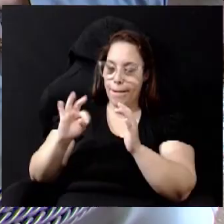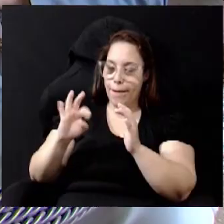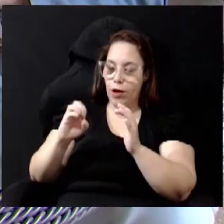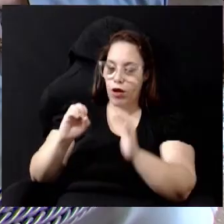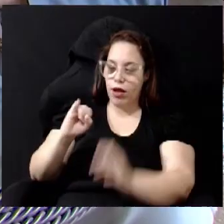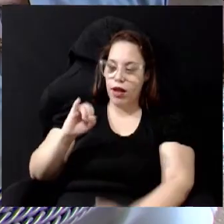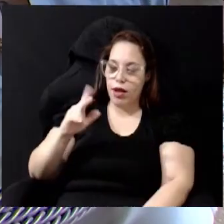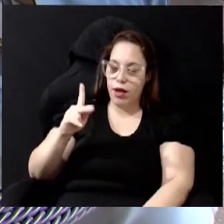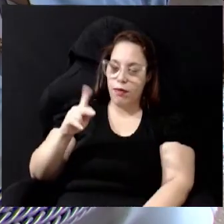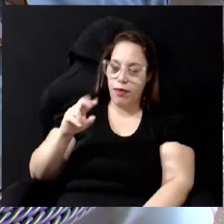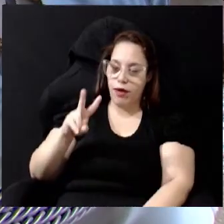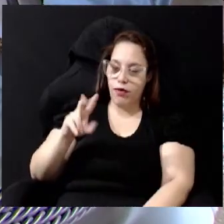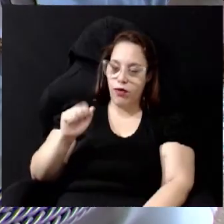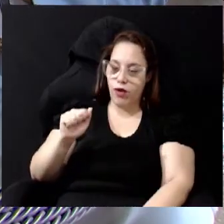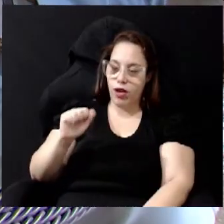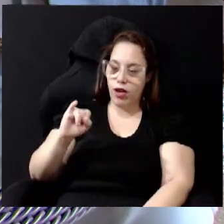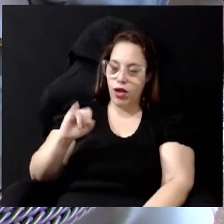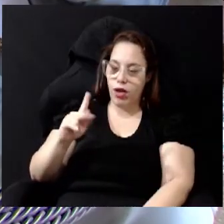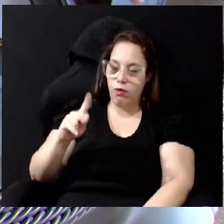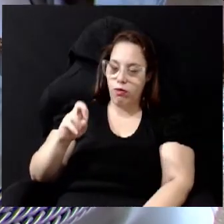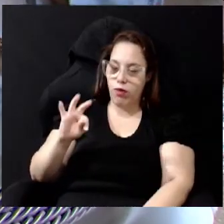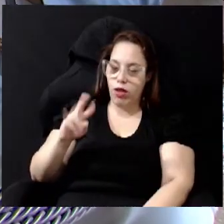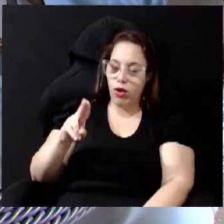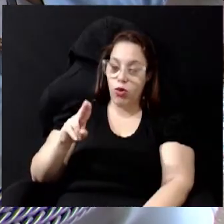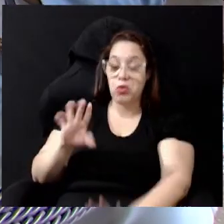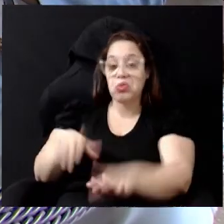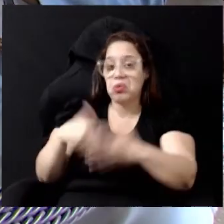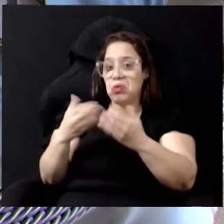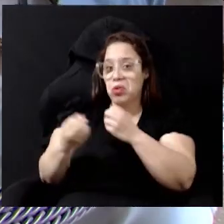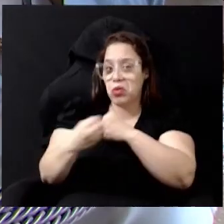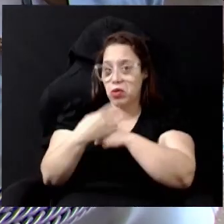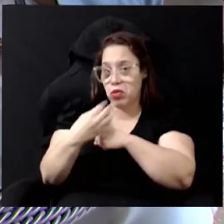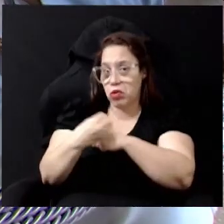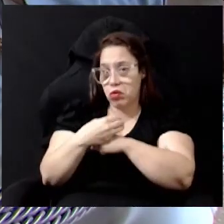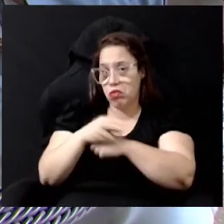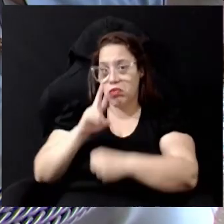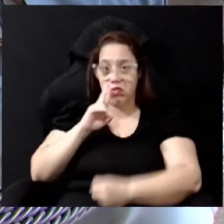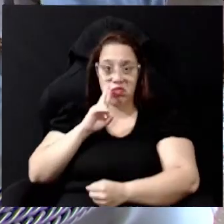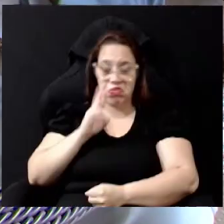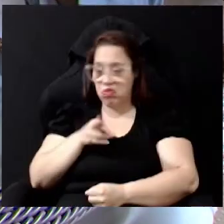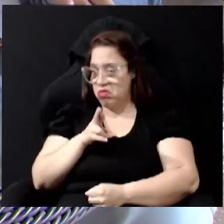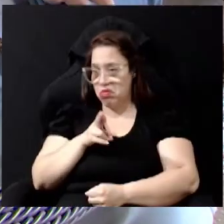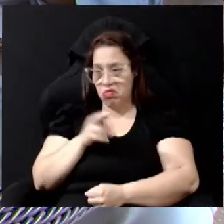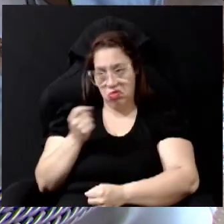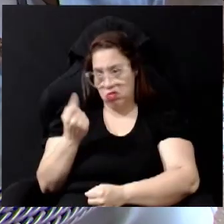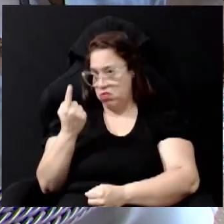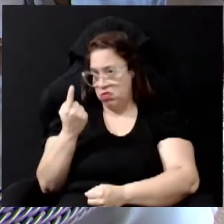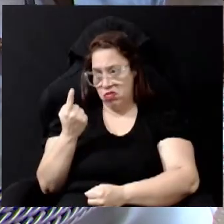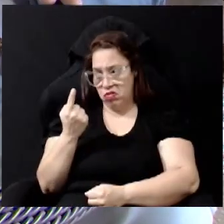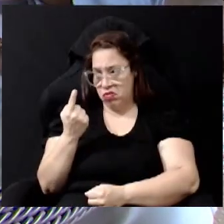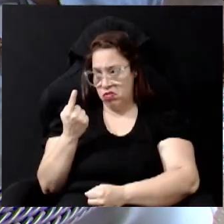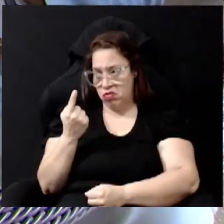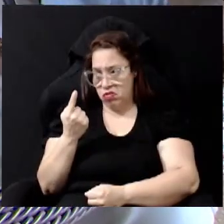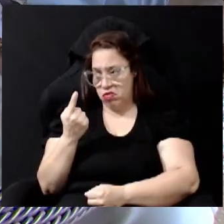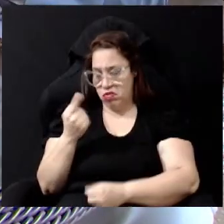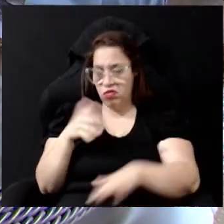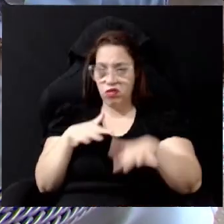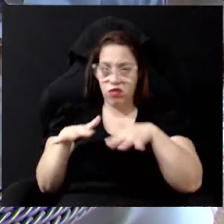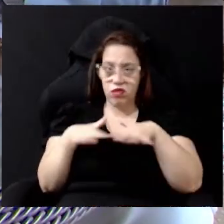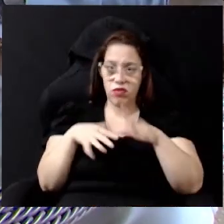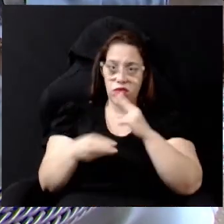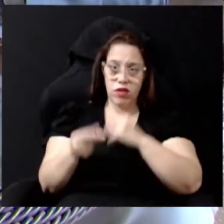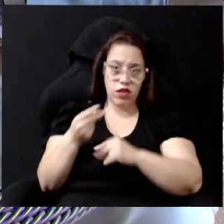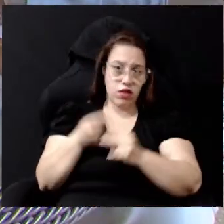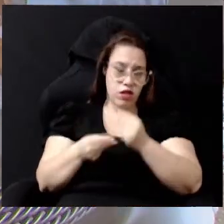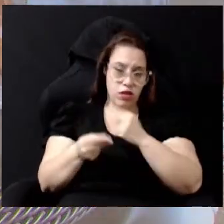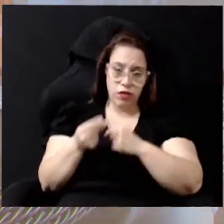mais recomendado? Depende, não tem uma resposta assim única para a situação. Vai depender do momento financeiro da pessoa? Vai depender do